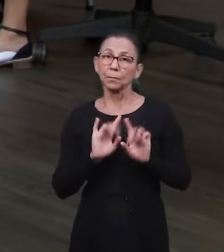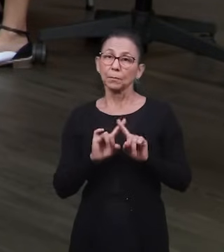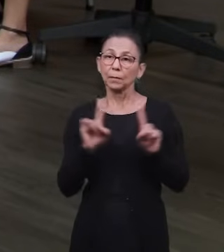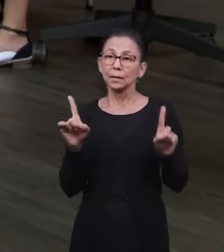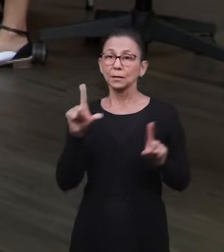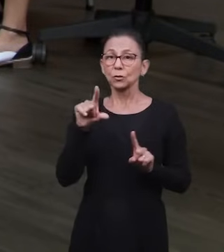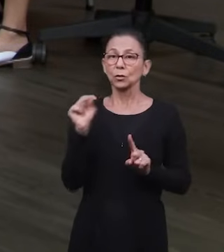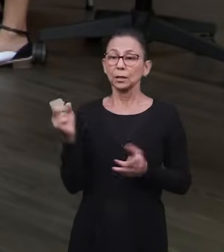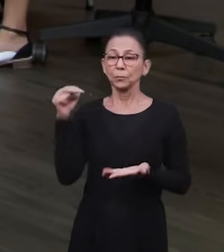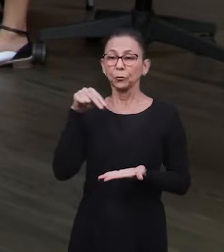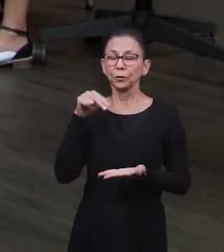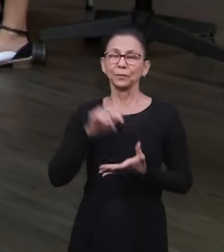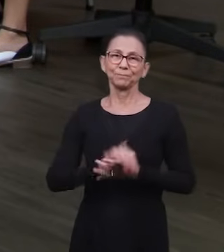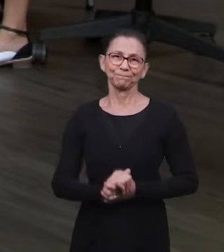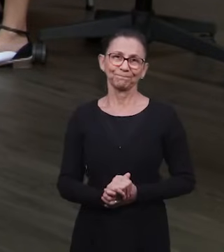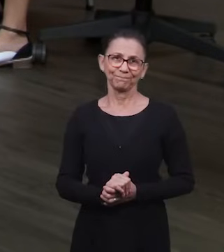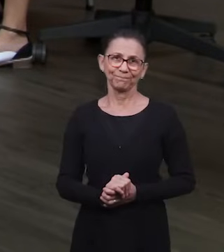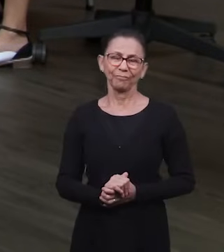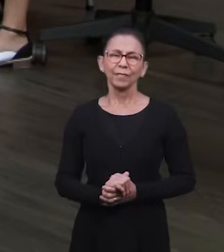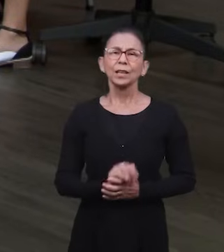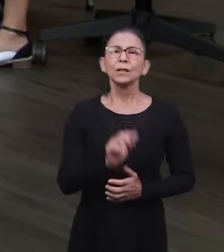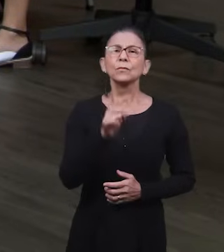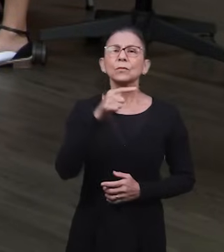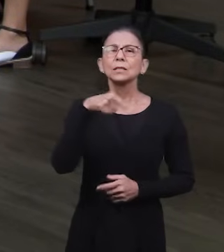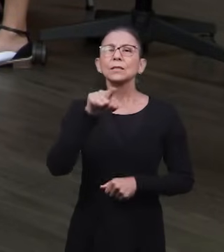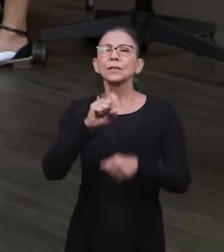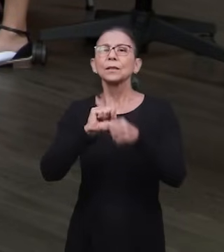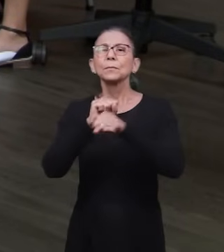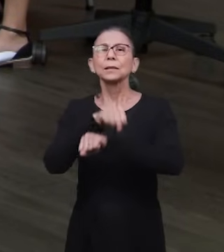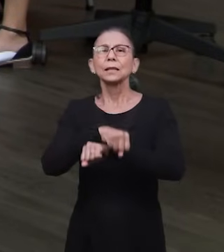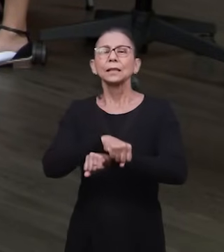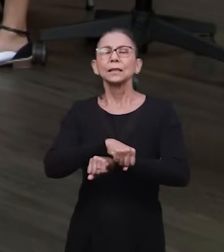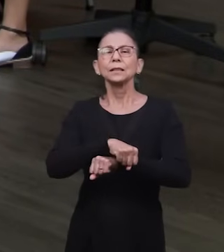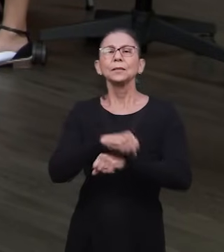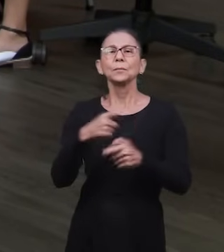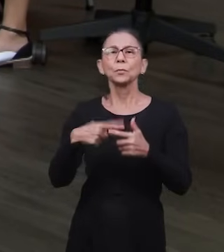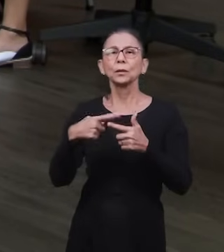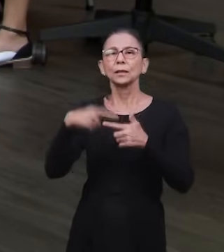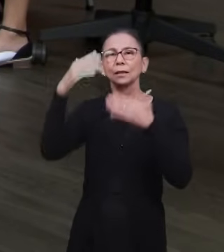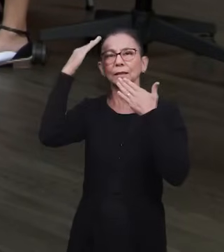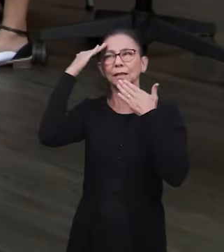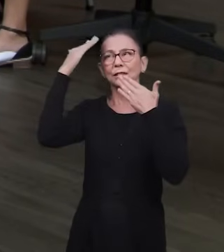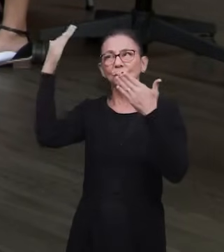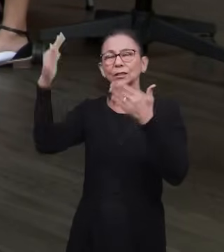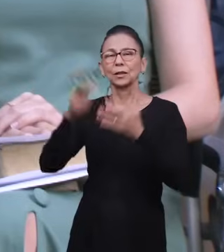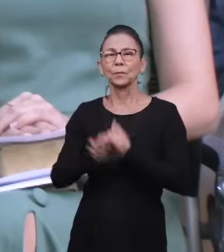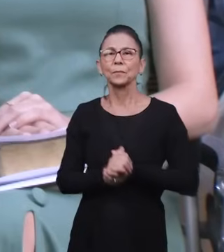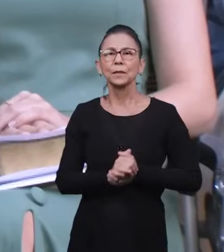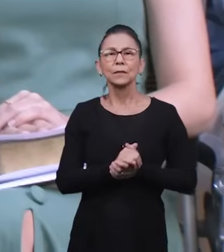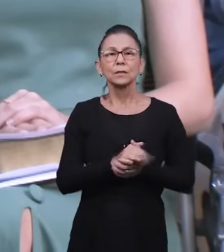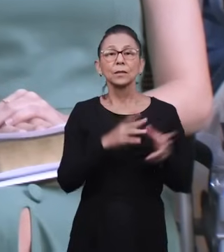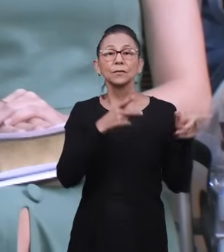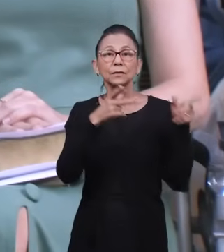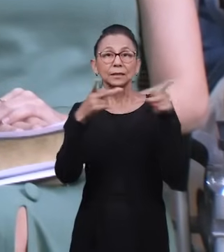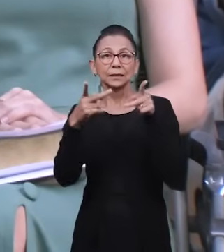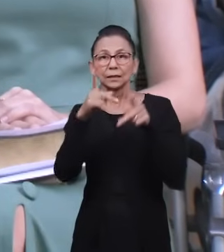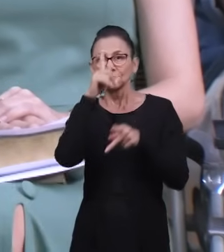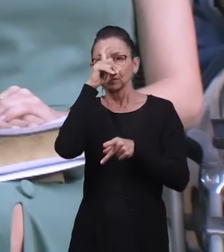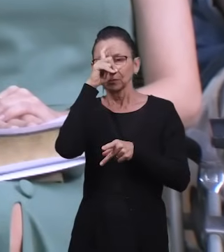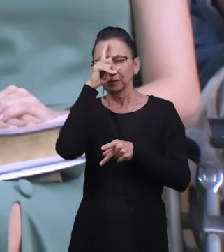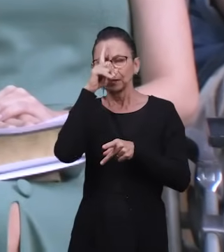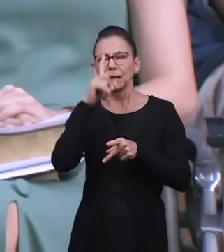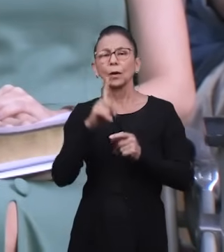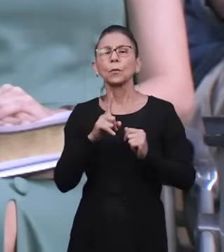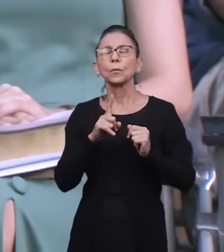gratidão. Você sobe ao Manaim por gratidão. Você sobe ao púlpito por gratidão. Você vai no hospital visitar alguém por